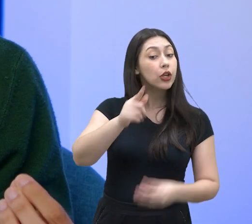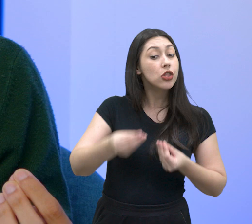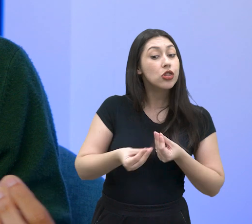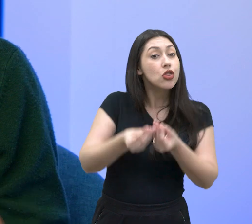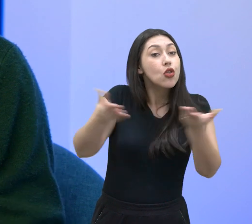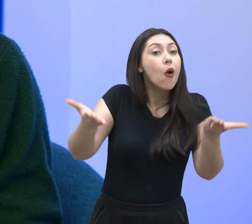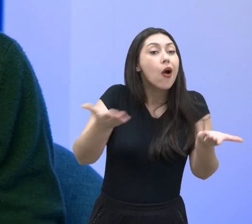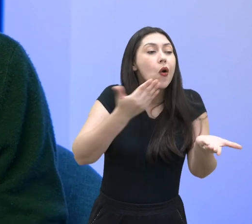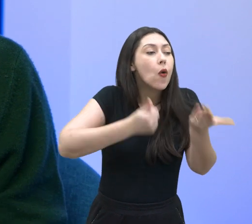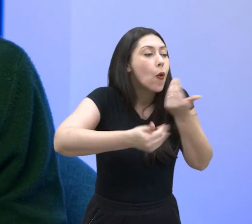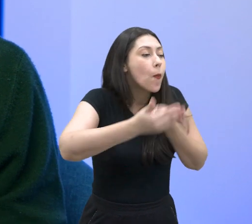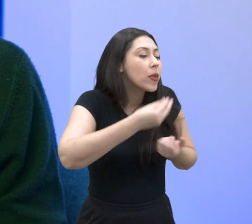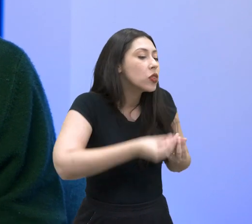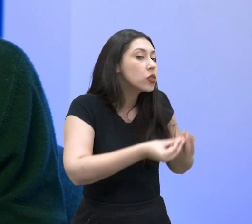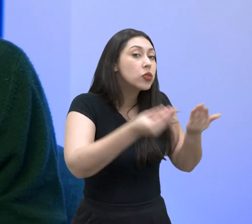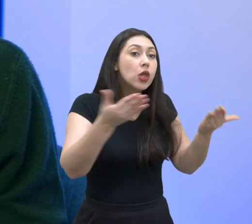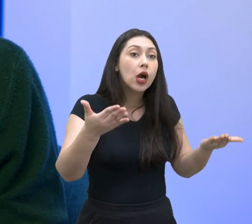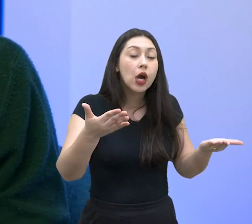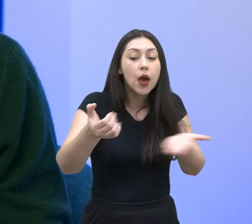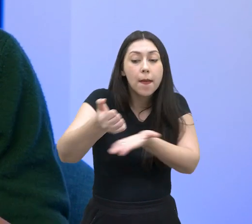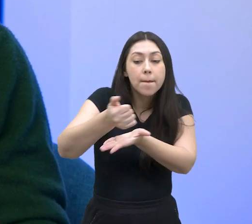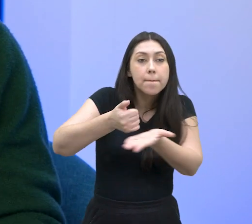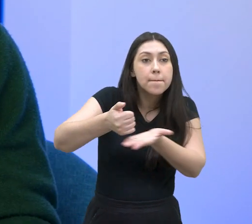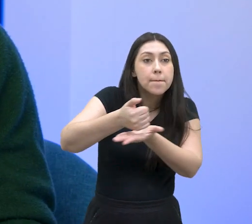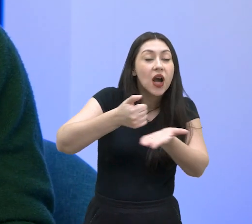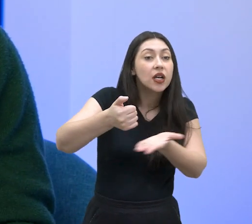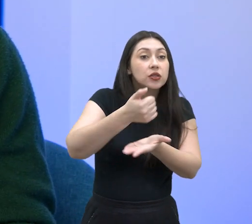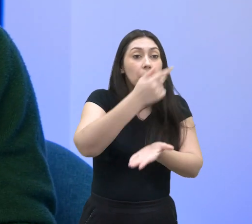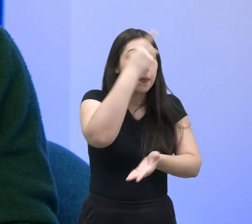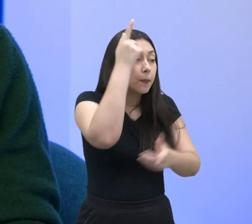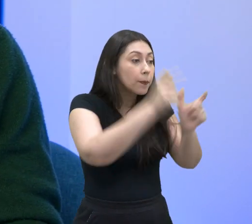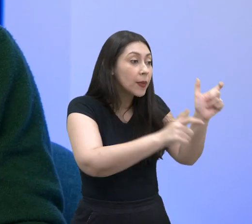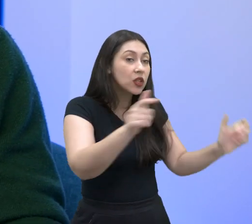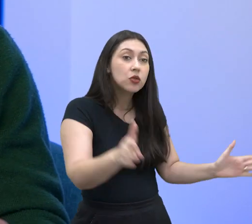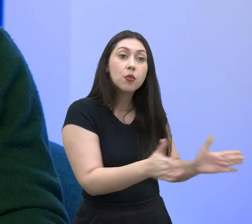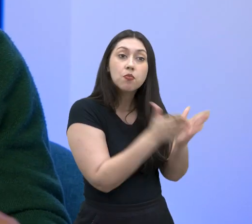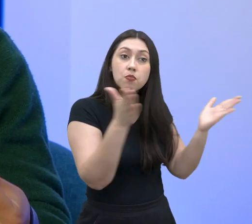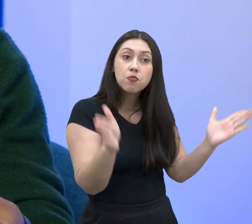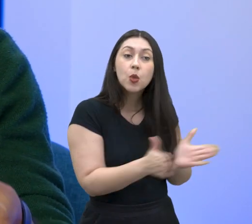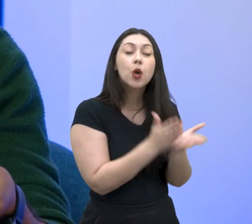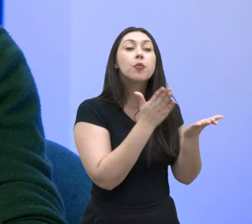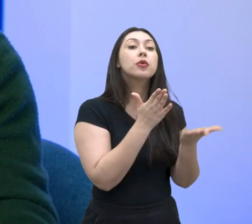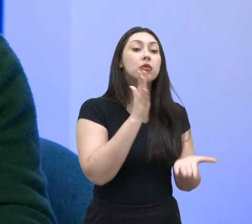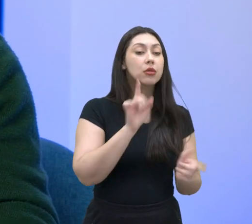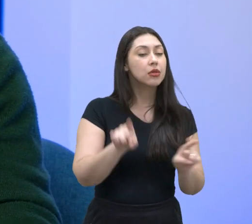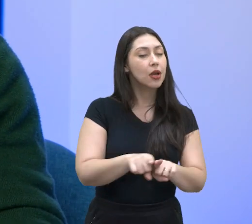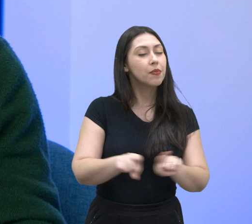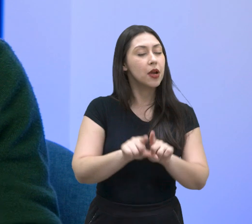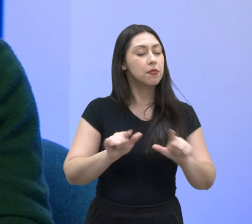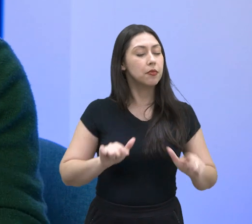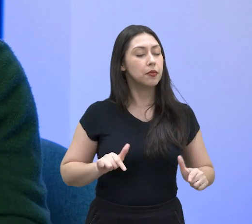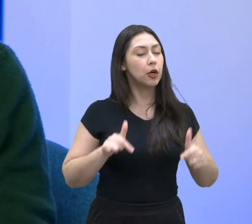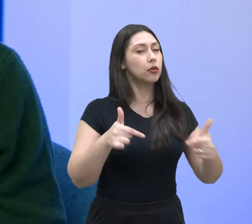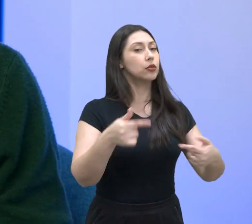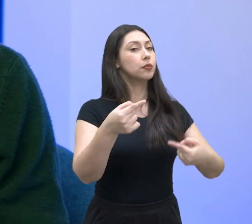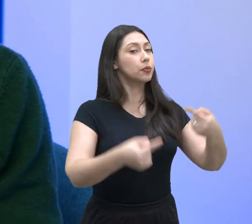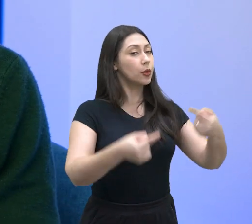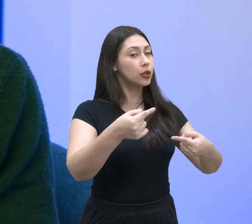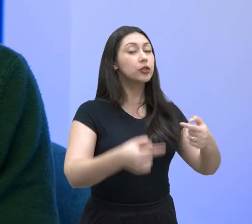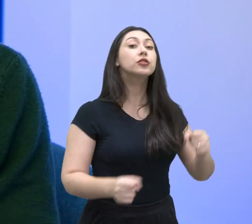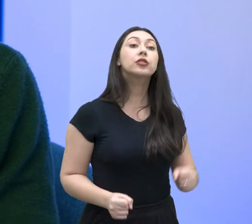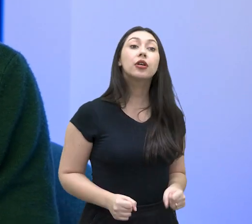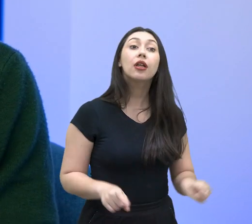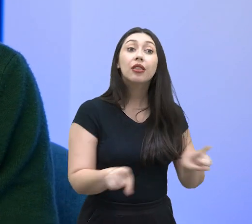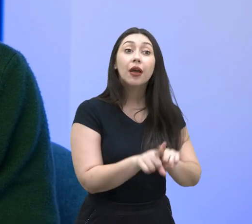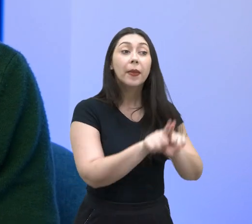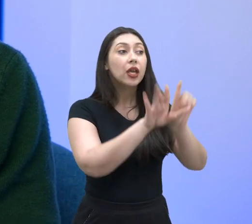falar da reunião de condomínio, porque na reunião de condomínio eu tenho decisão tomada na coletividade que vai impactar todos